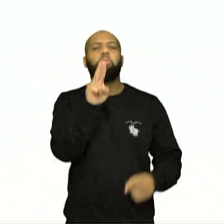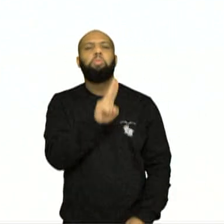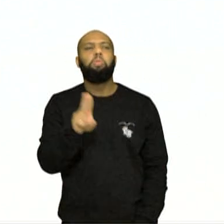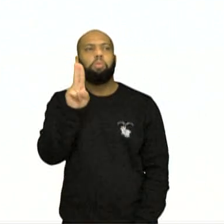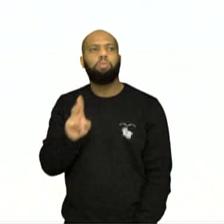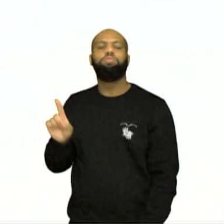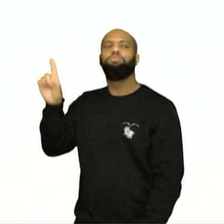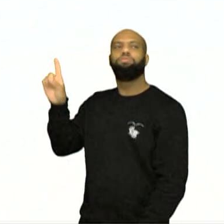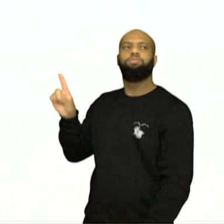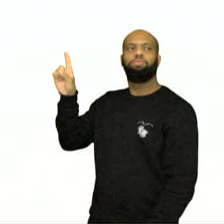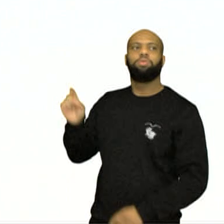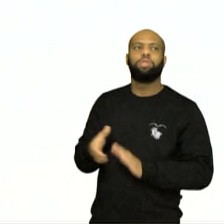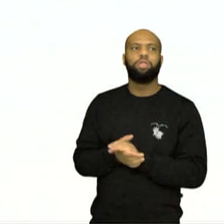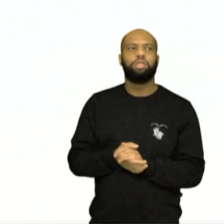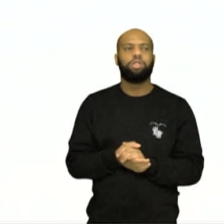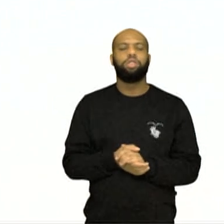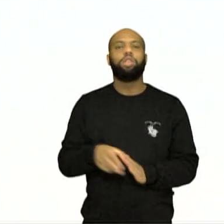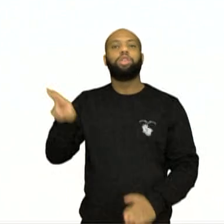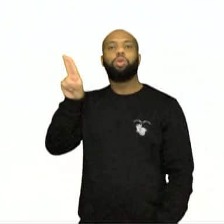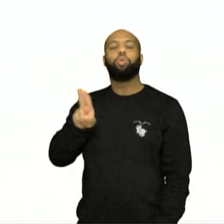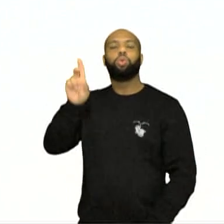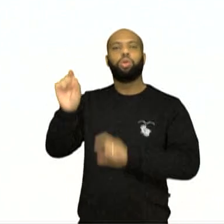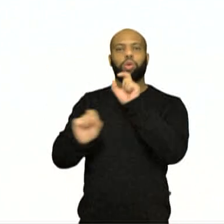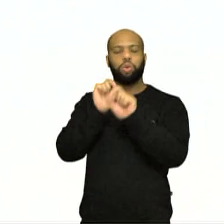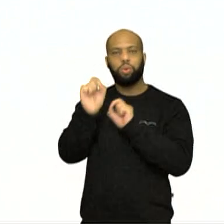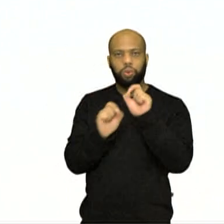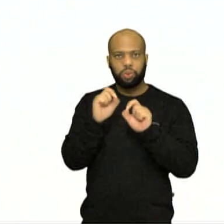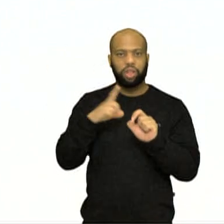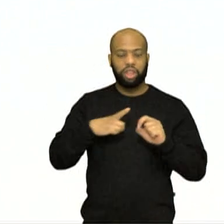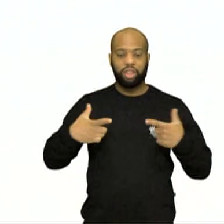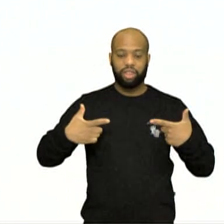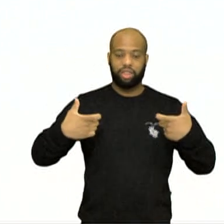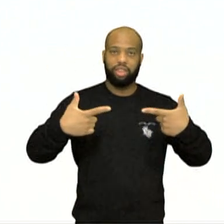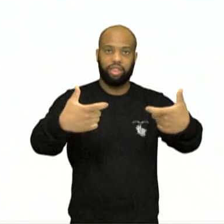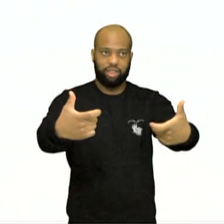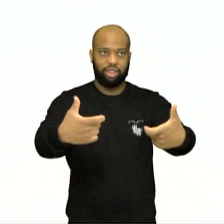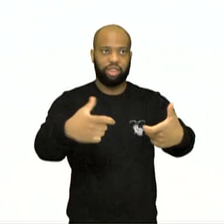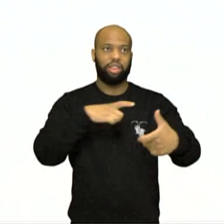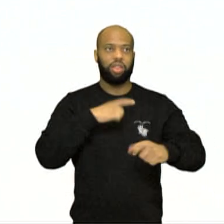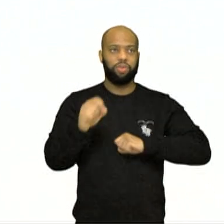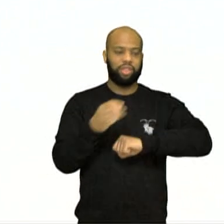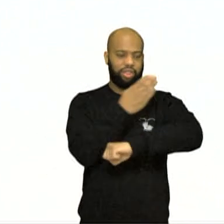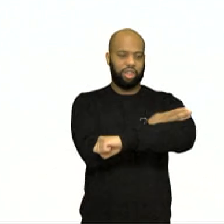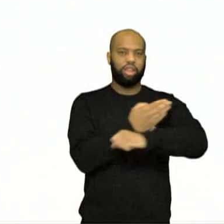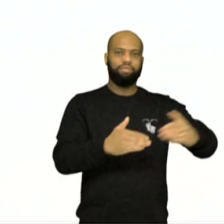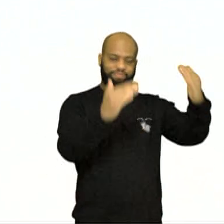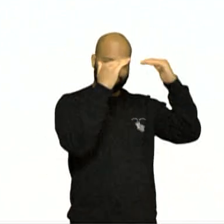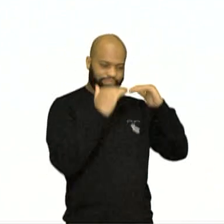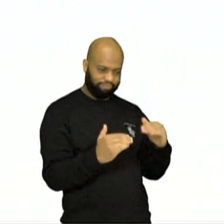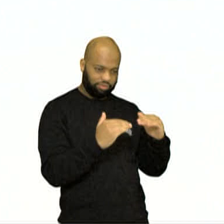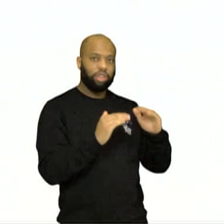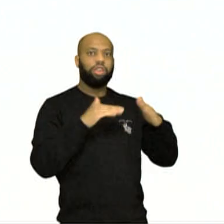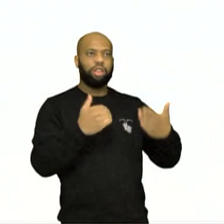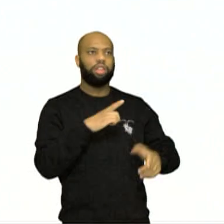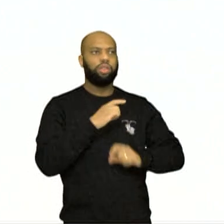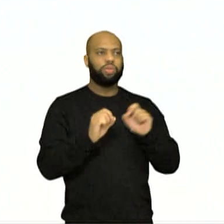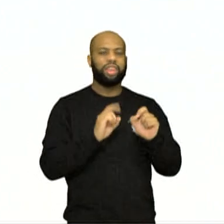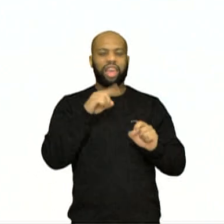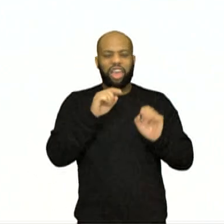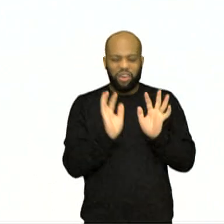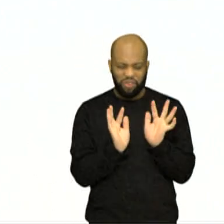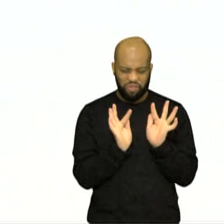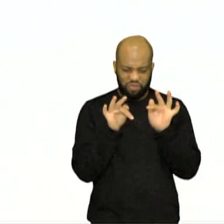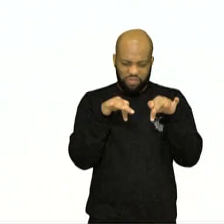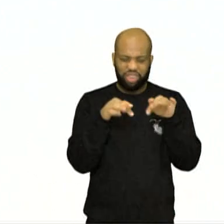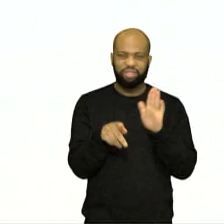essa arma, né? Essa é uma arma que ela foi usada em guerras da Baixa Idade Média, né? Ou seja, lá do fim da